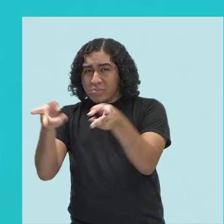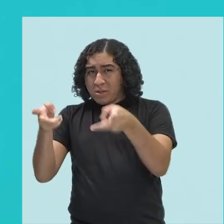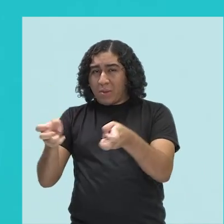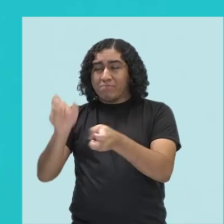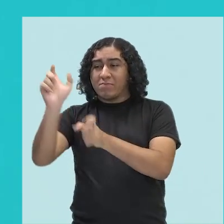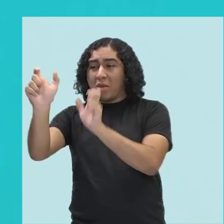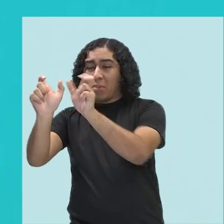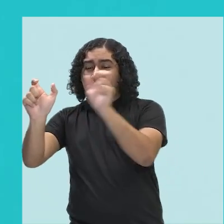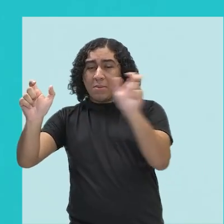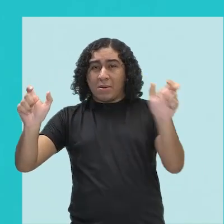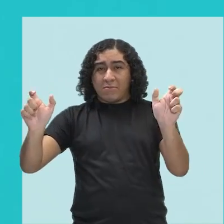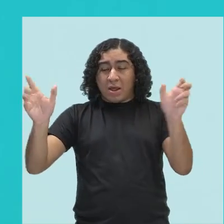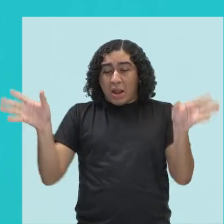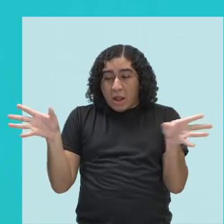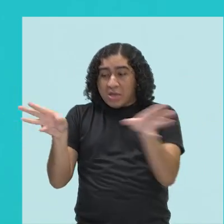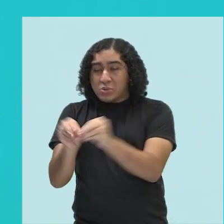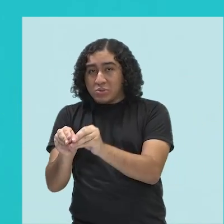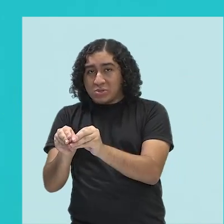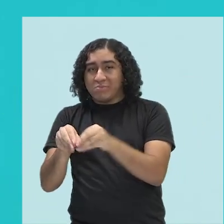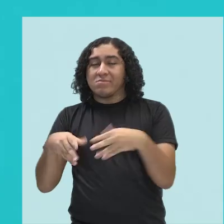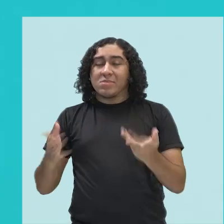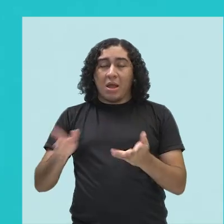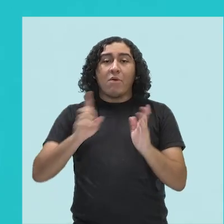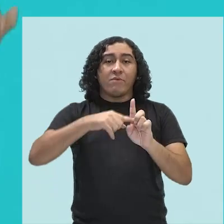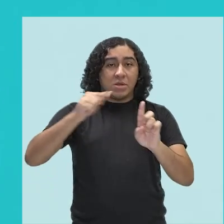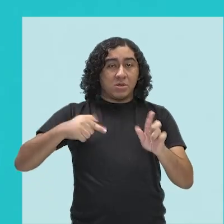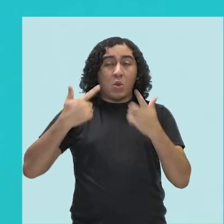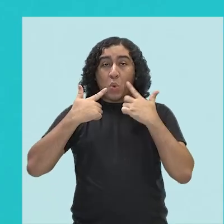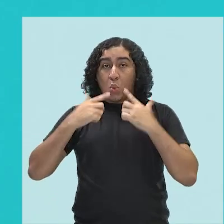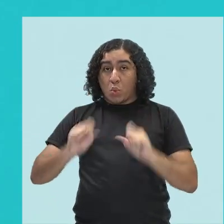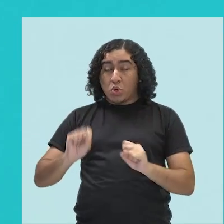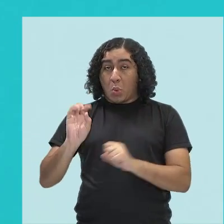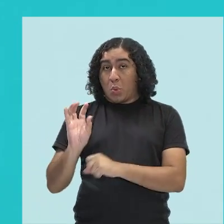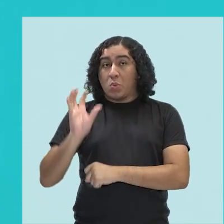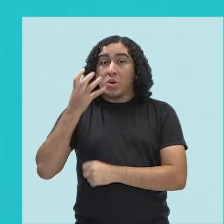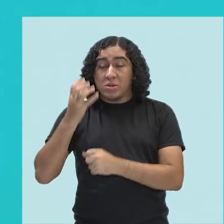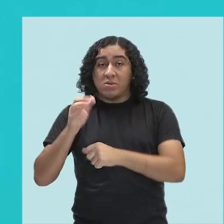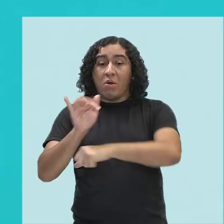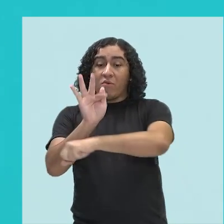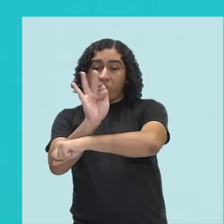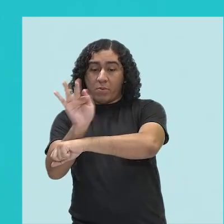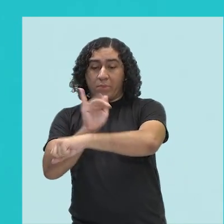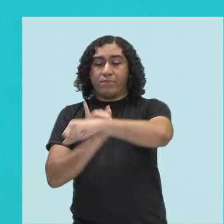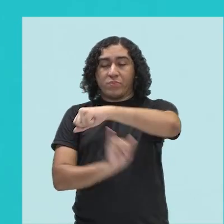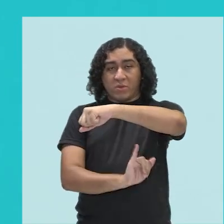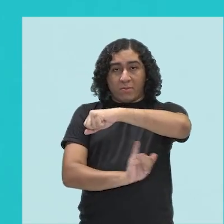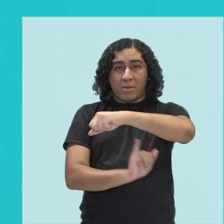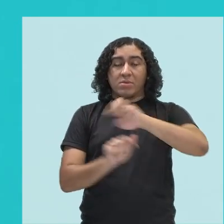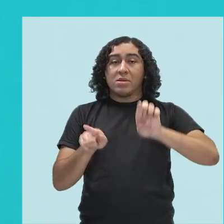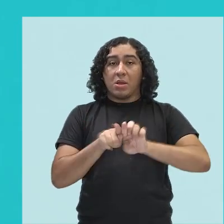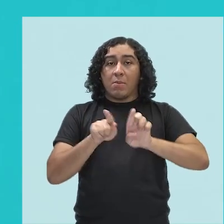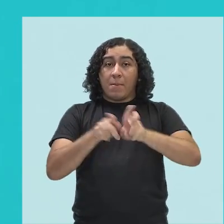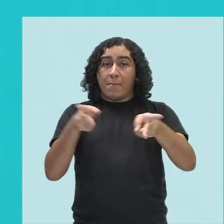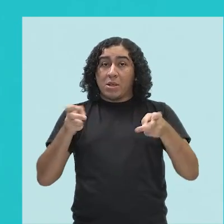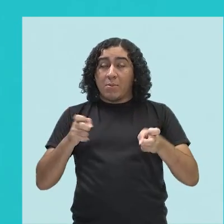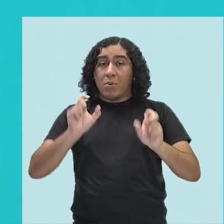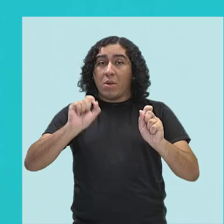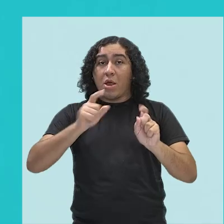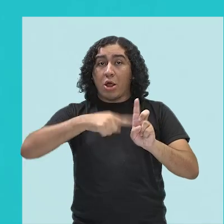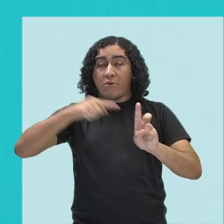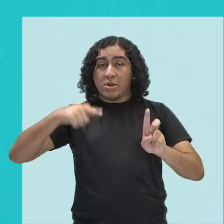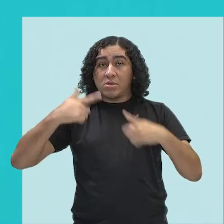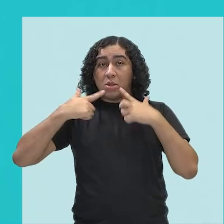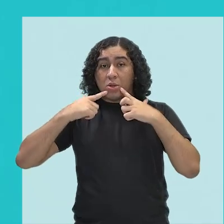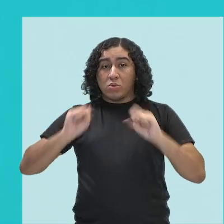ali. Então, a variação linguística também acontece aí, da maneira formal e informal. E vimos essa